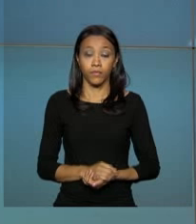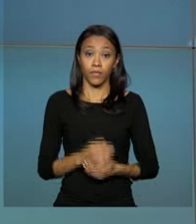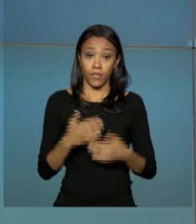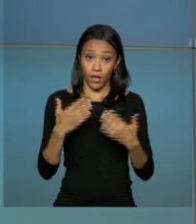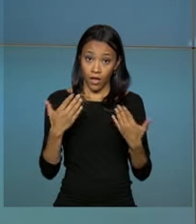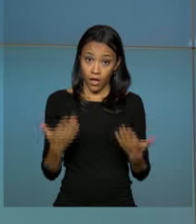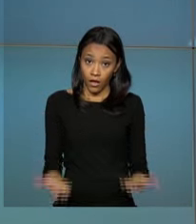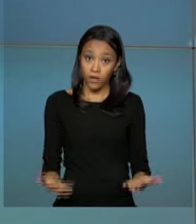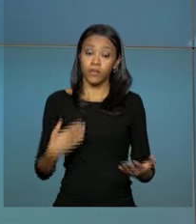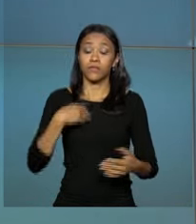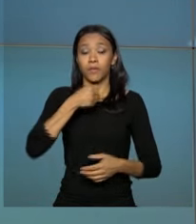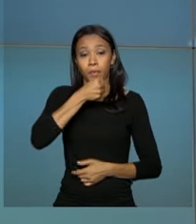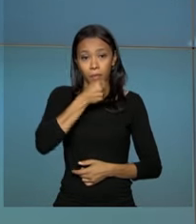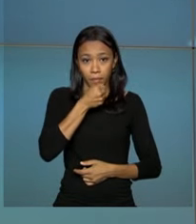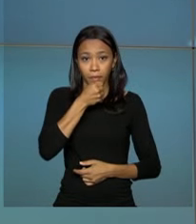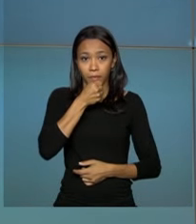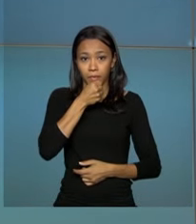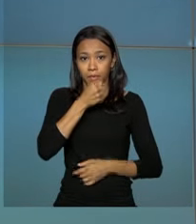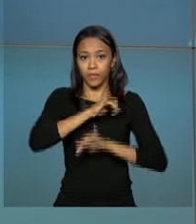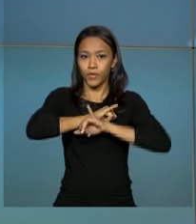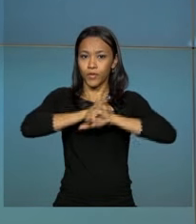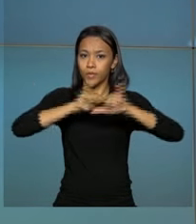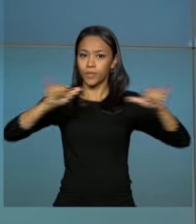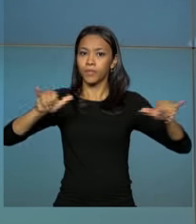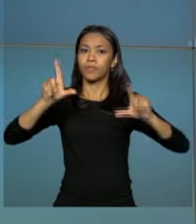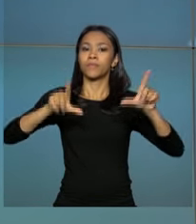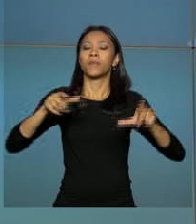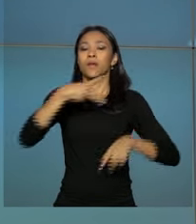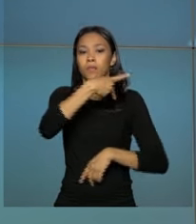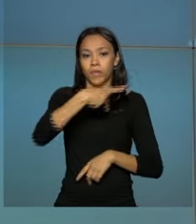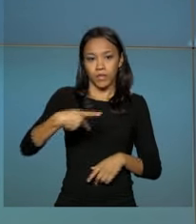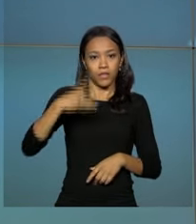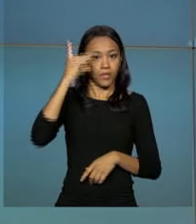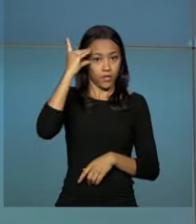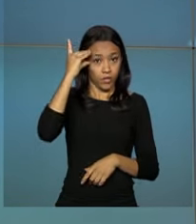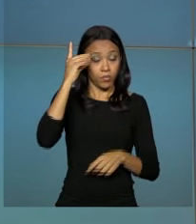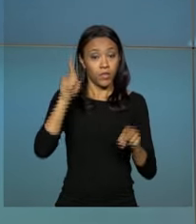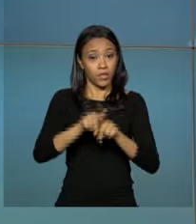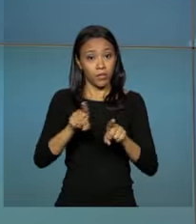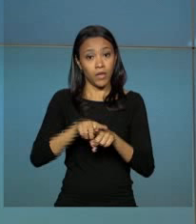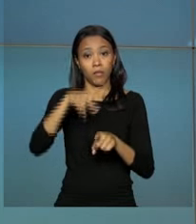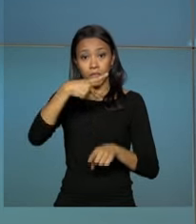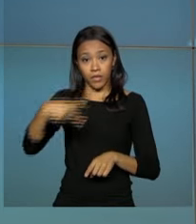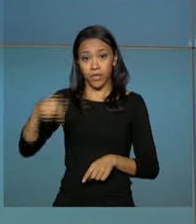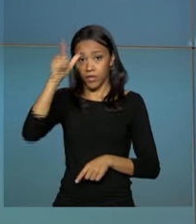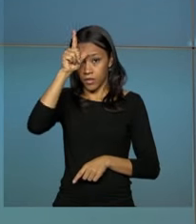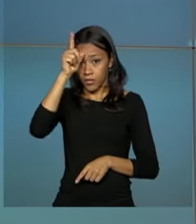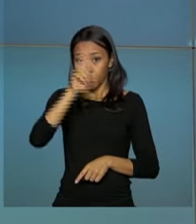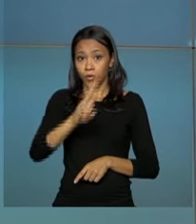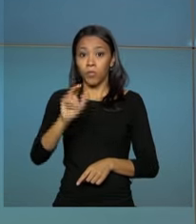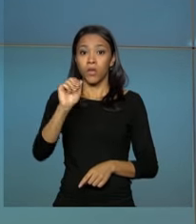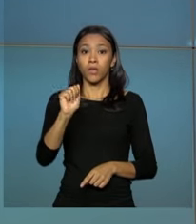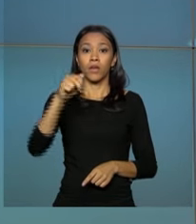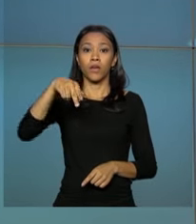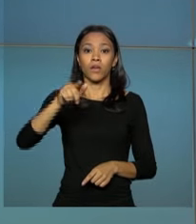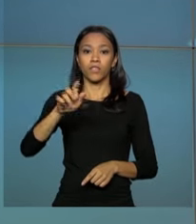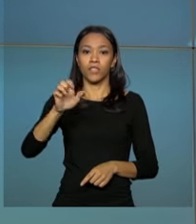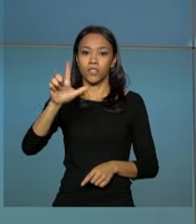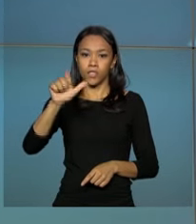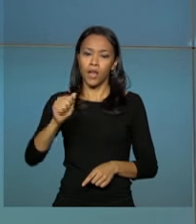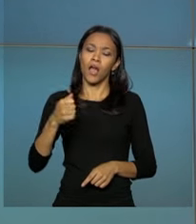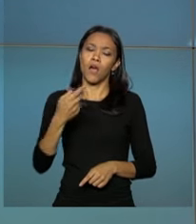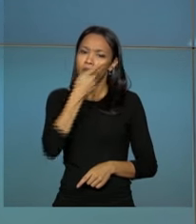Esta foi a declaração à imprensa feita pela presidenta Dilma Rousseff e pela chanceler alemã Angela Merkel durante a